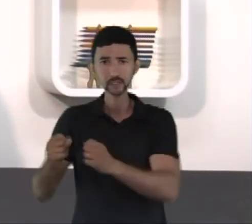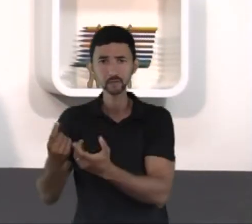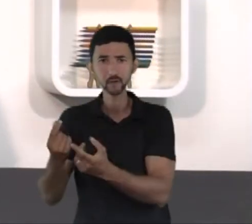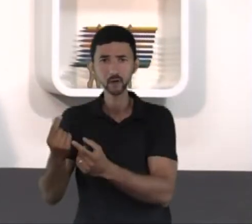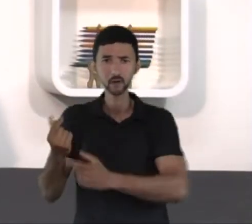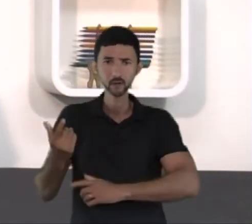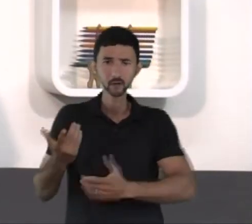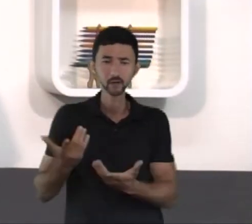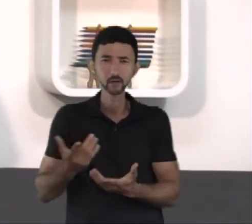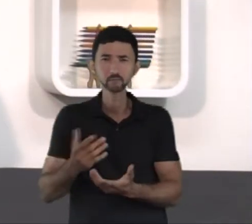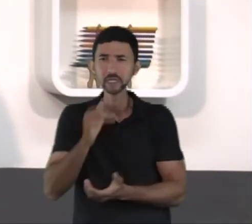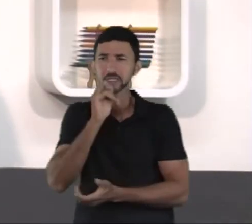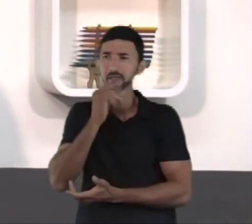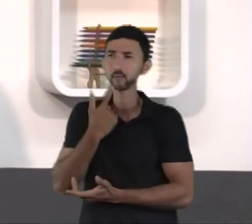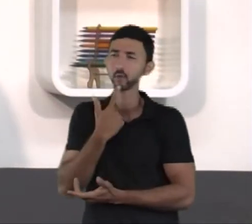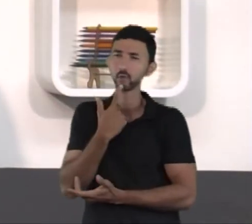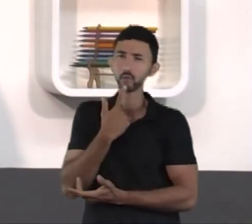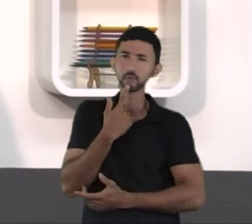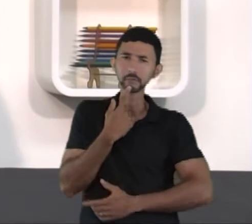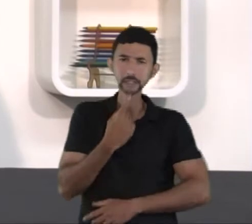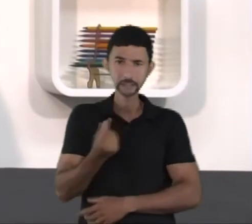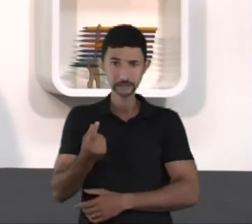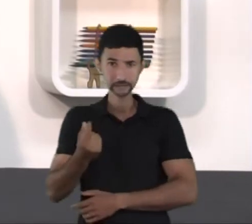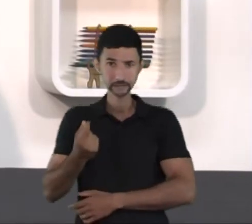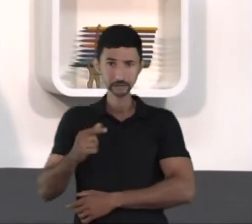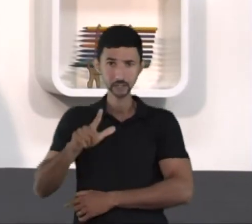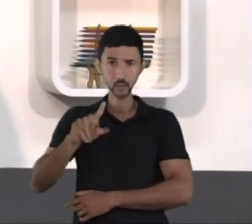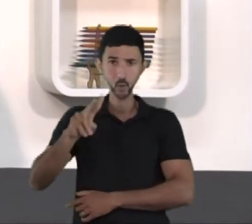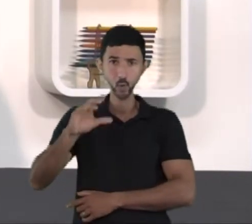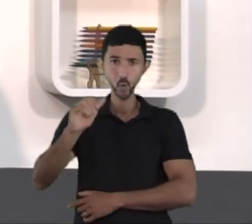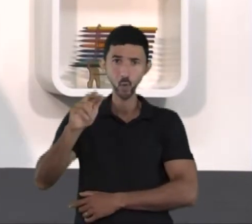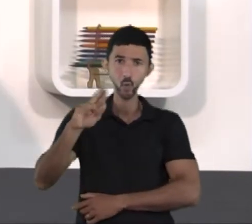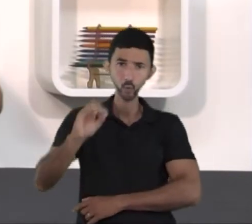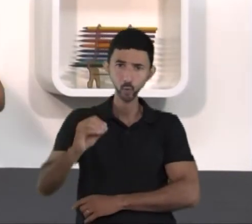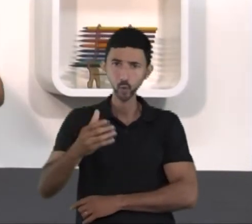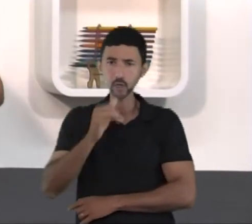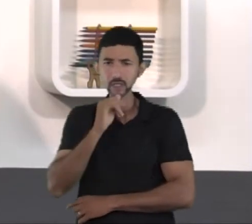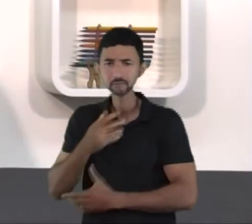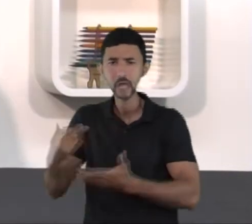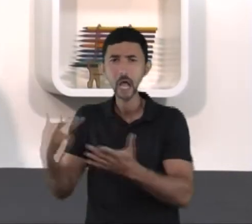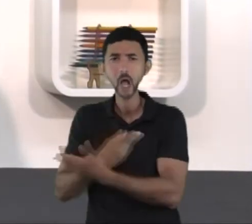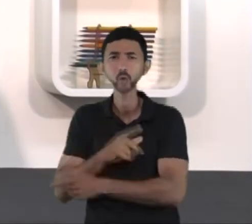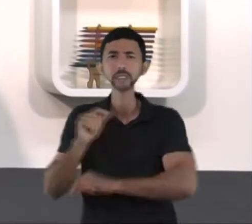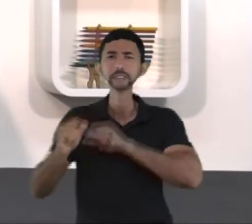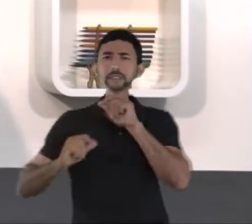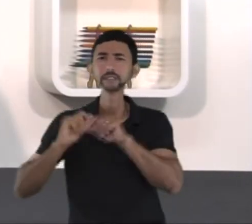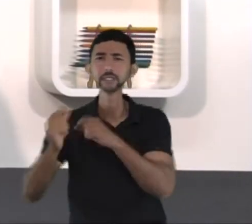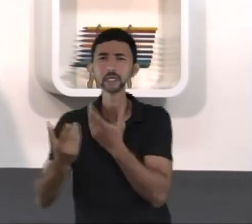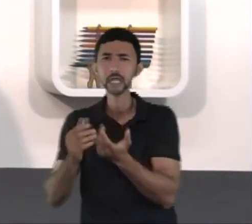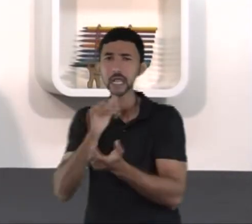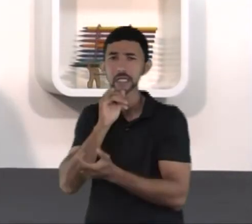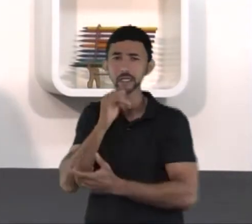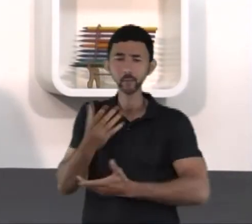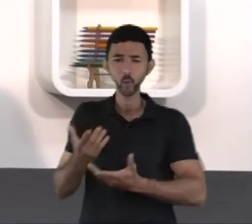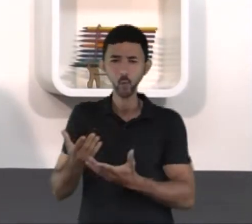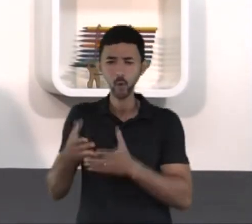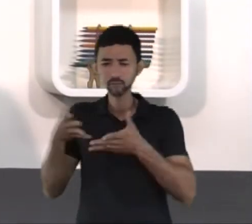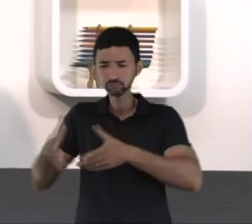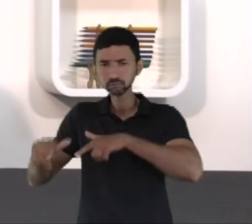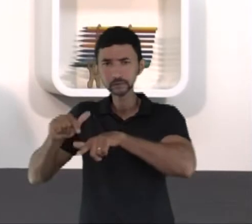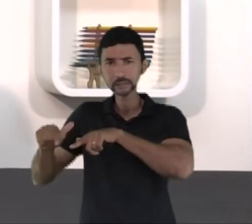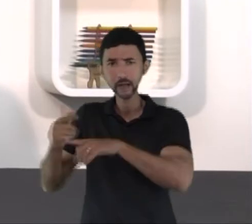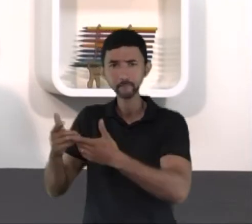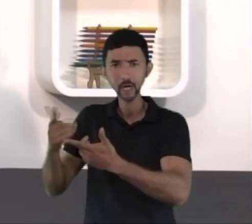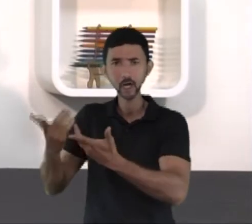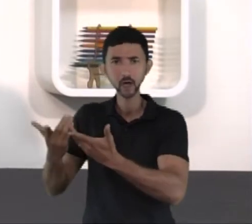Para nós termos um lucro, né, tem que acontecer algo específico nessa atividade